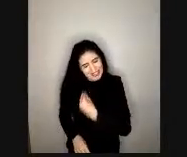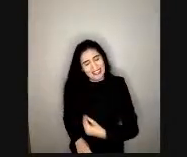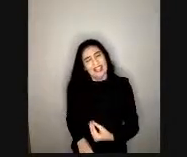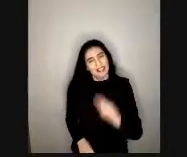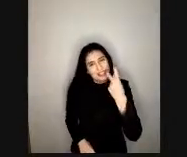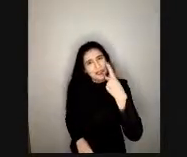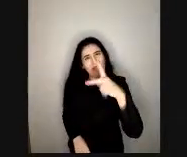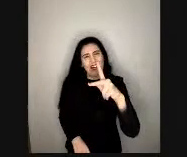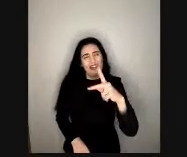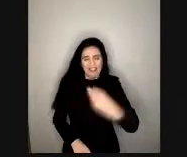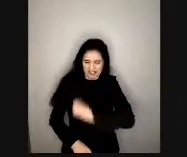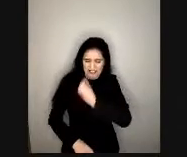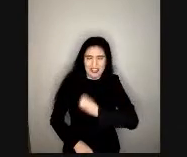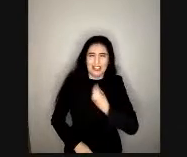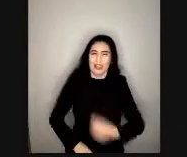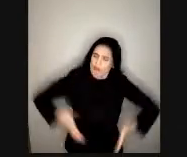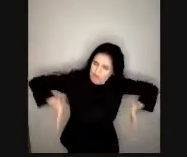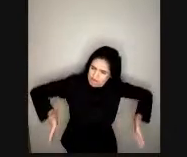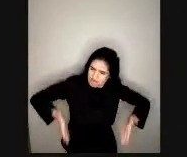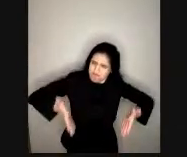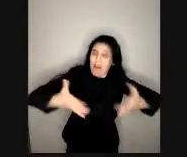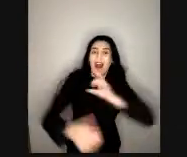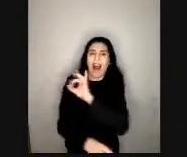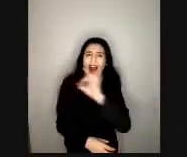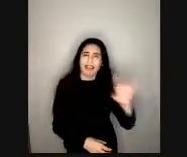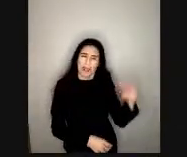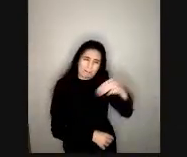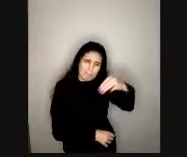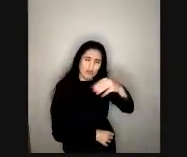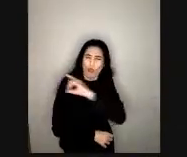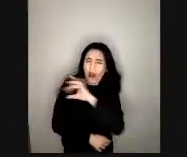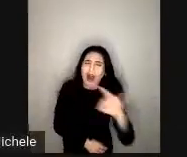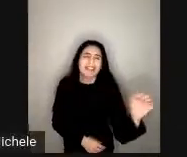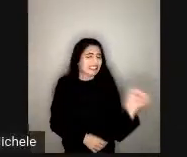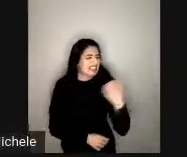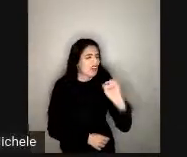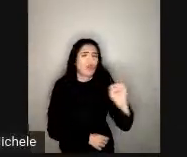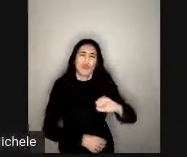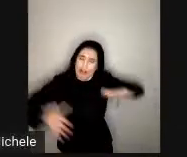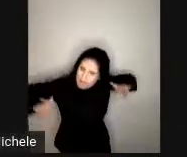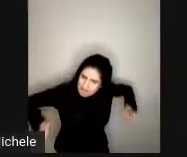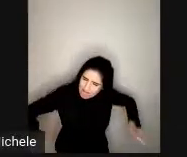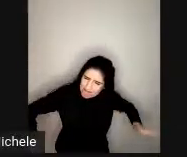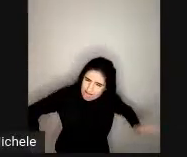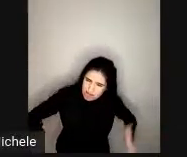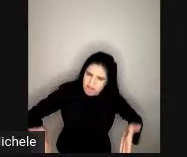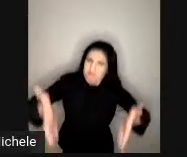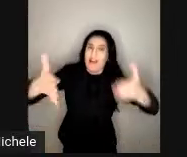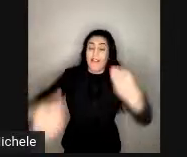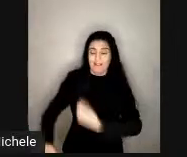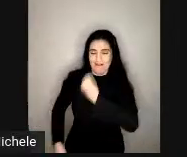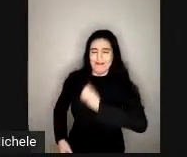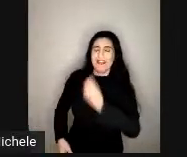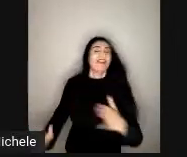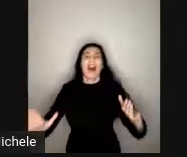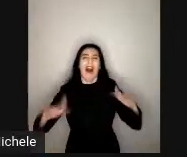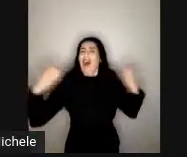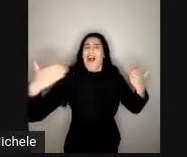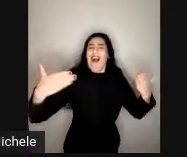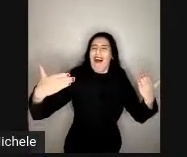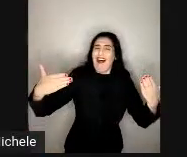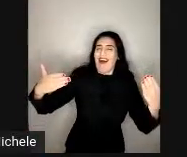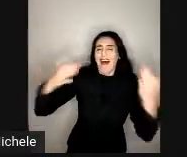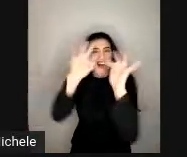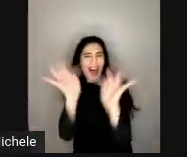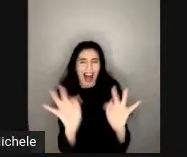intensamente, cada minuto, cada segundo. Pense que você, neste momento, em relação